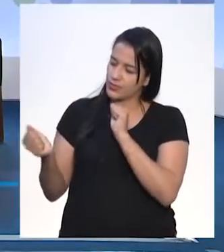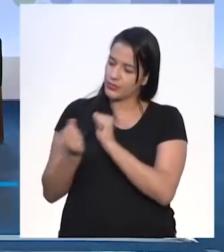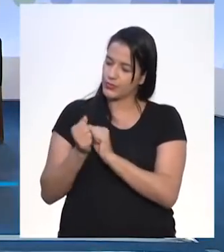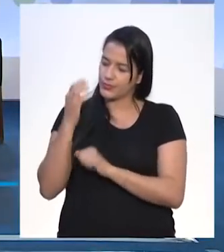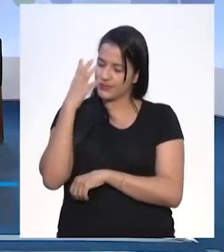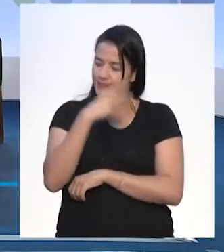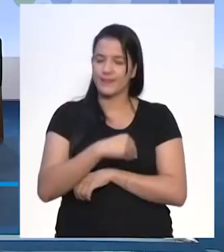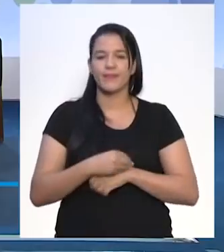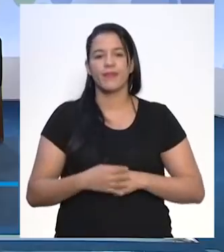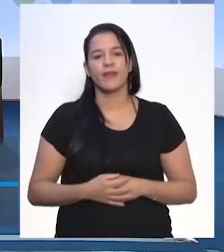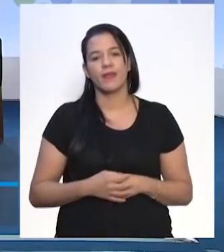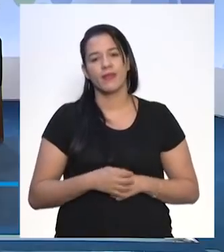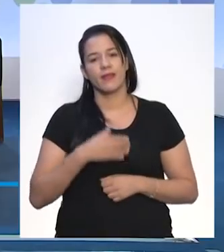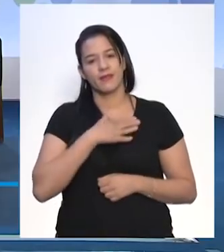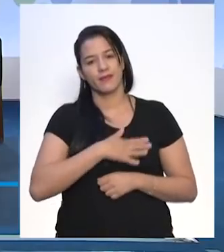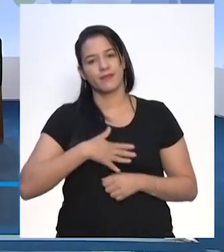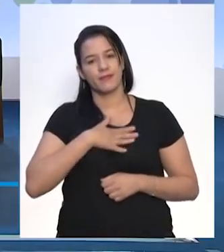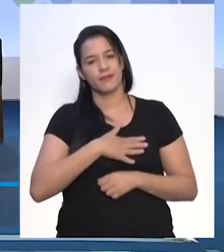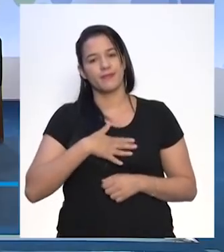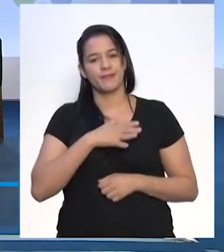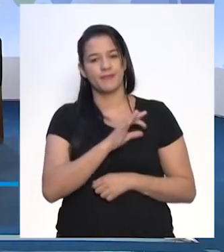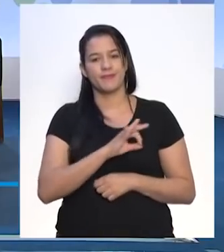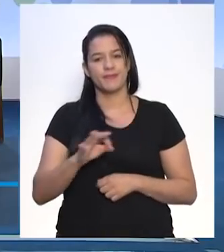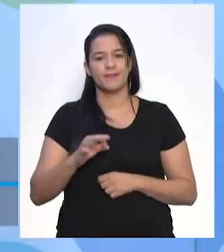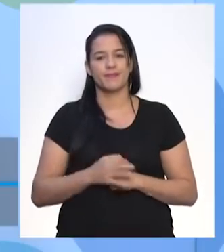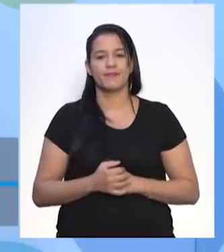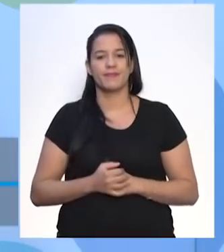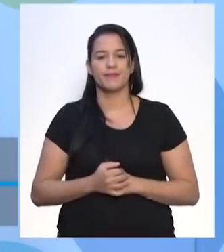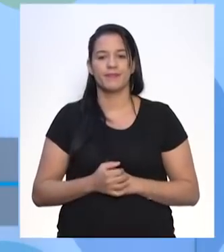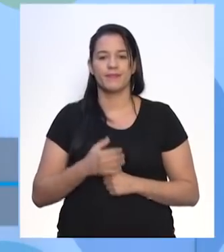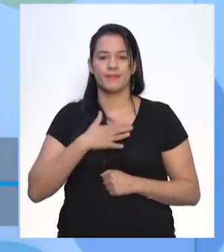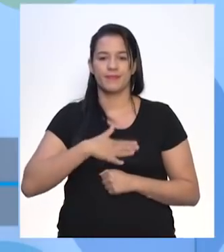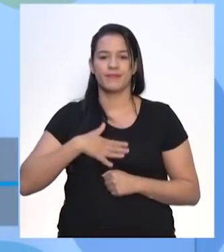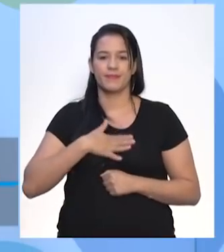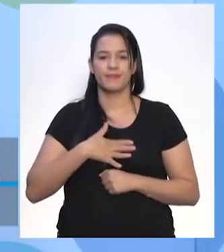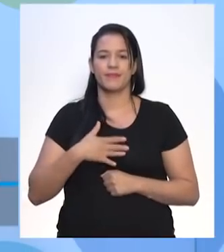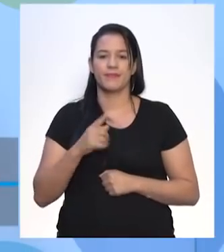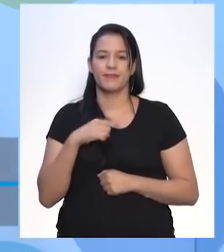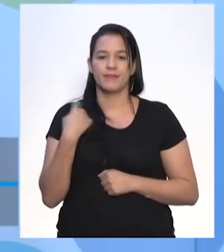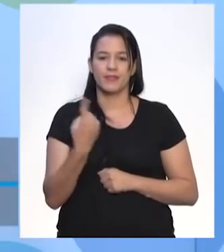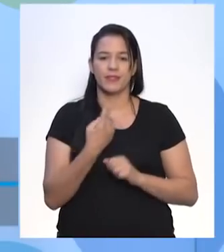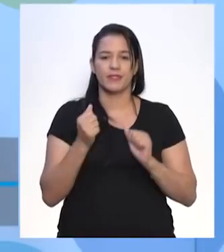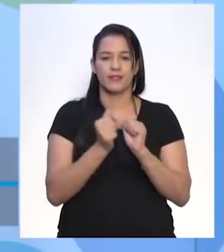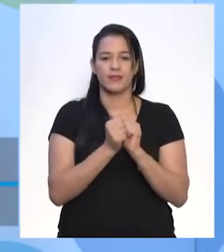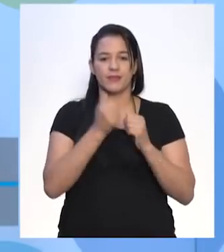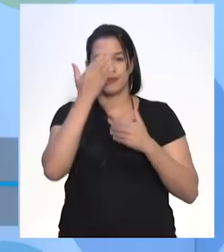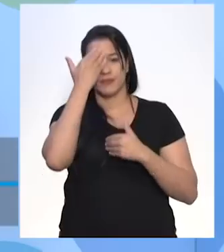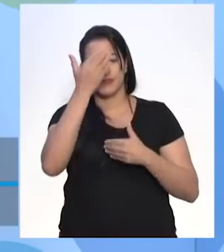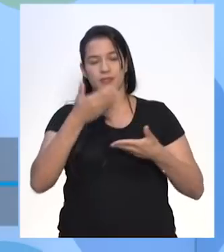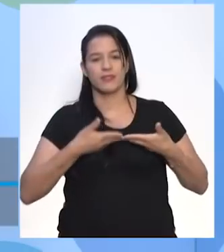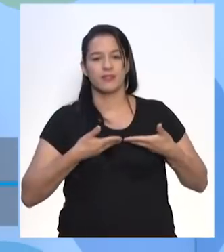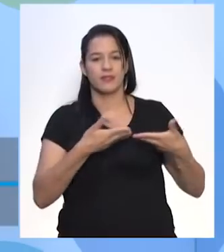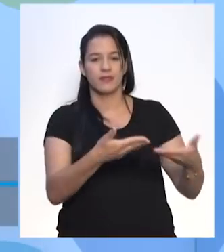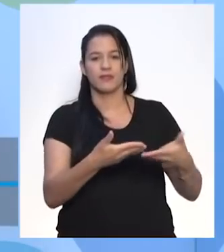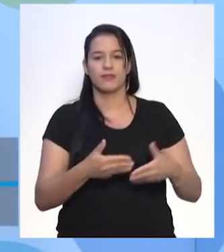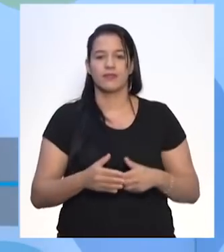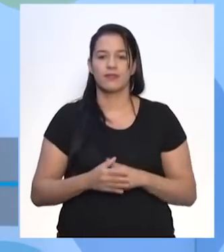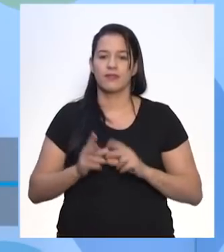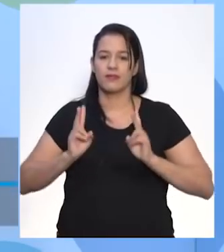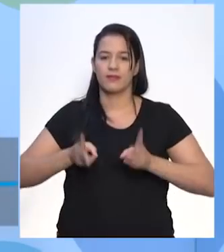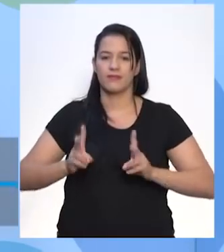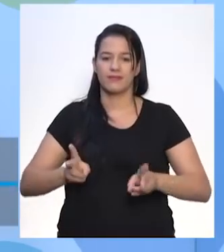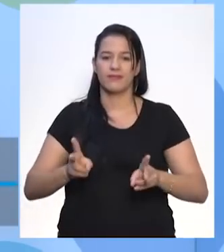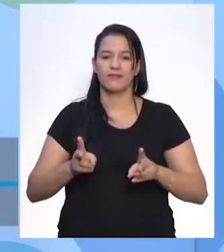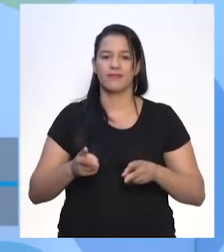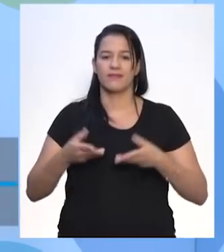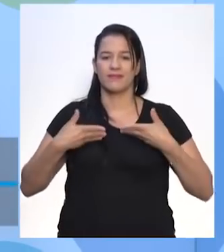aqui conosco. Foi um prazer ter você. Um prazer é todo meu estar aqui. Muito obrigada pelo convite. Sempre que